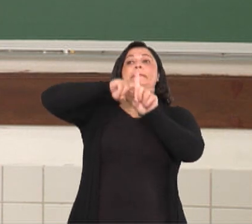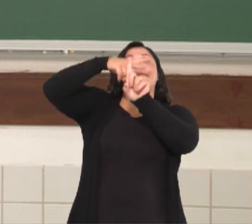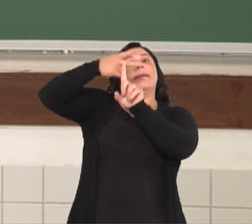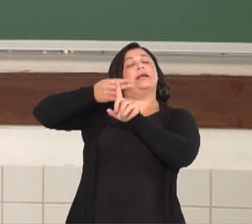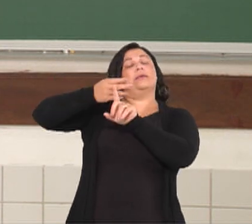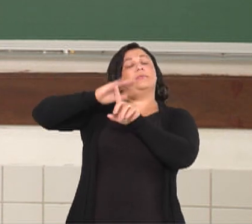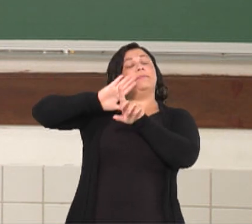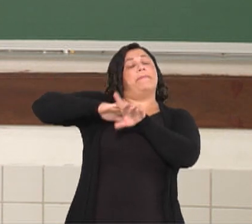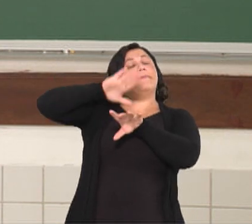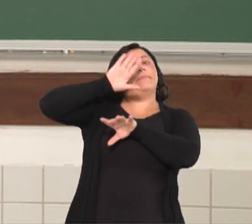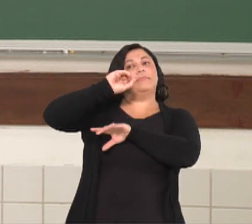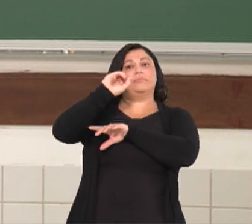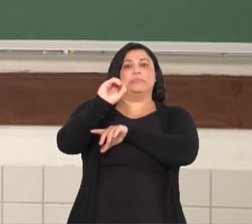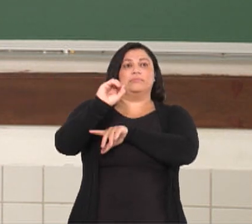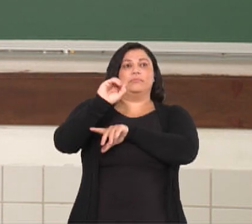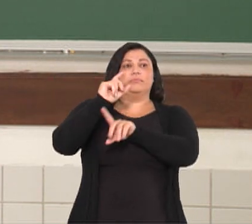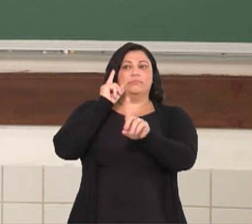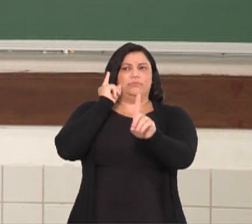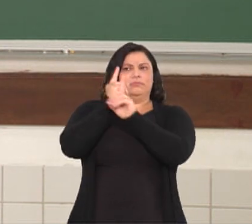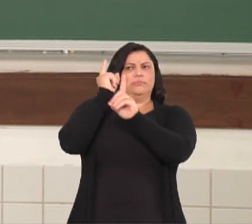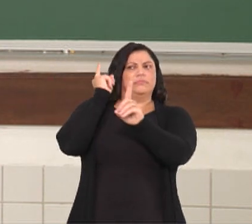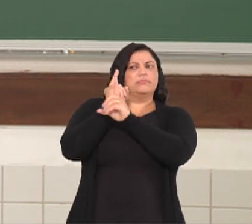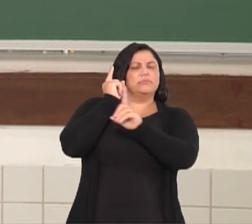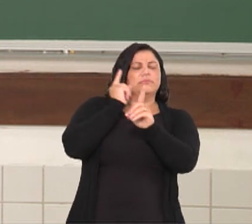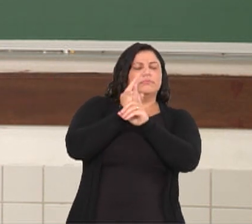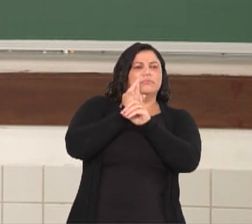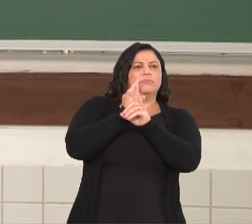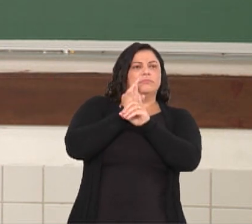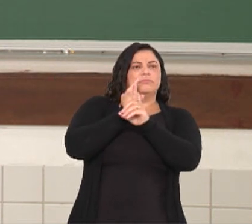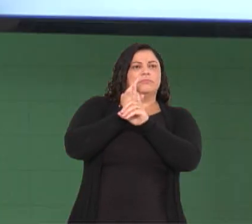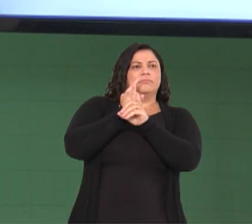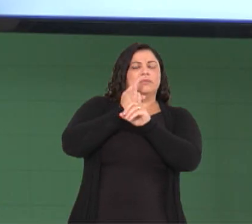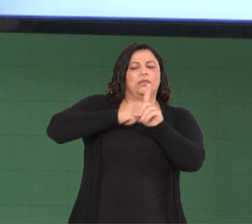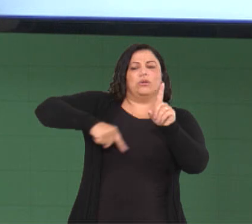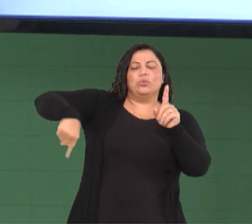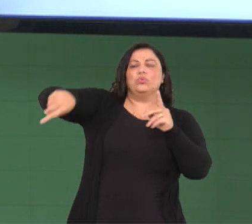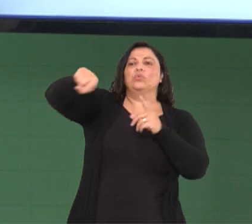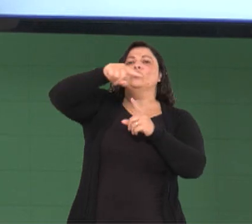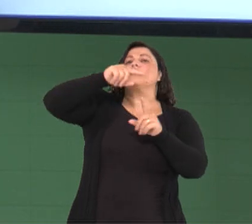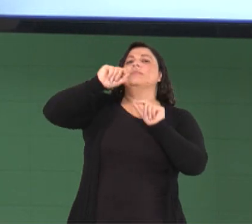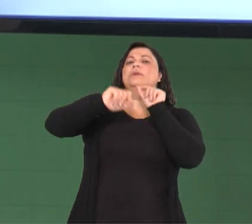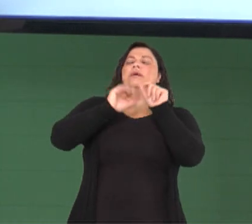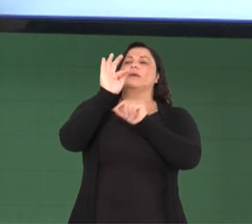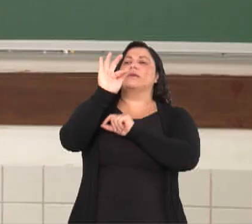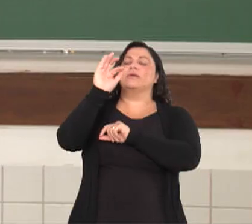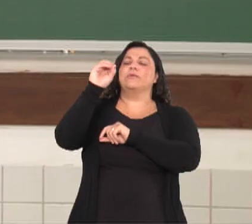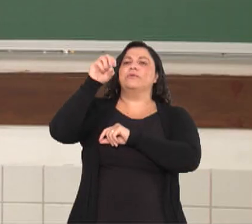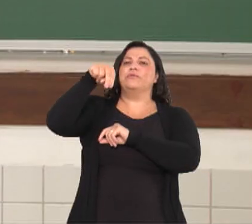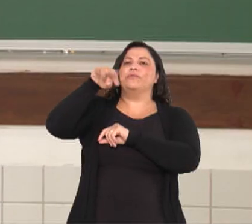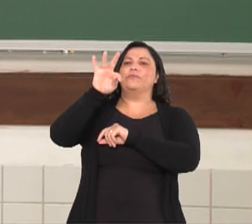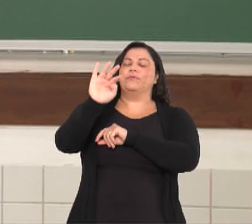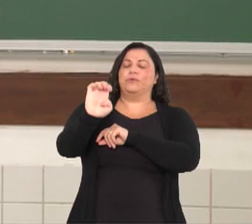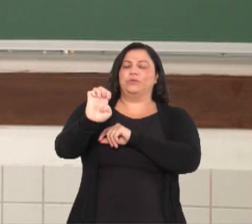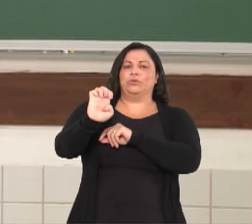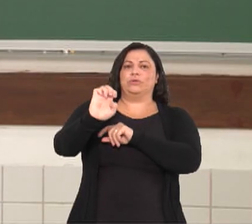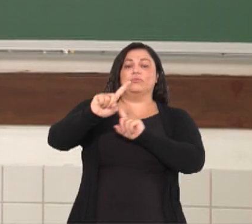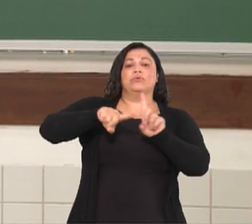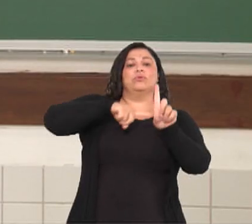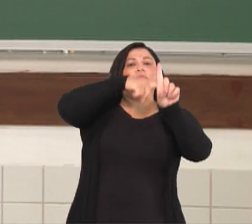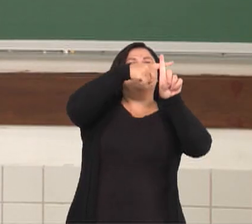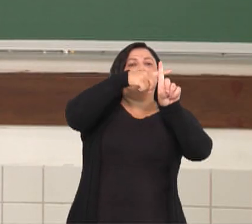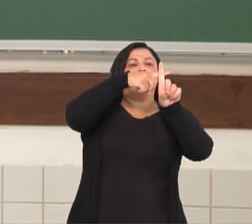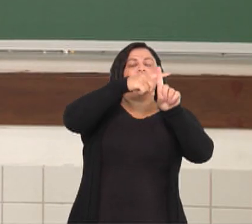se encontra nas proximidades de uma carga-fonte do tipo positiva. Somente relembrando,